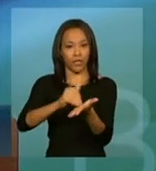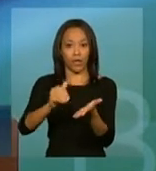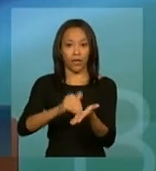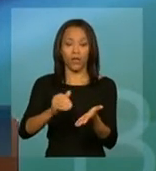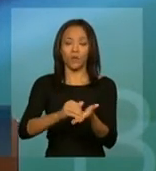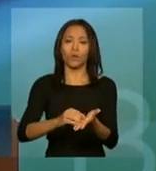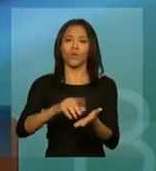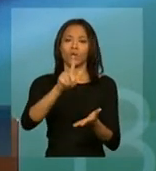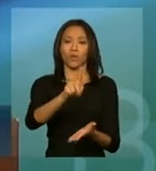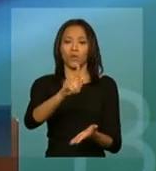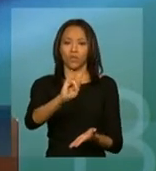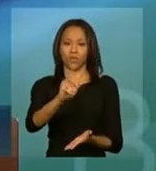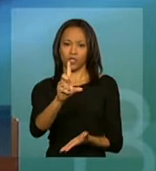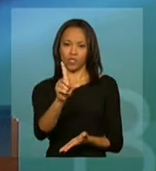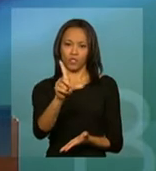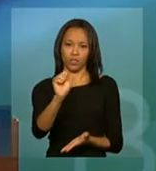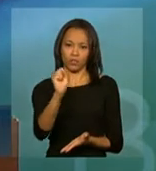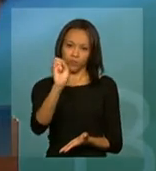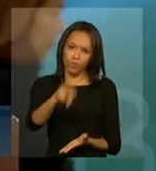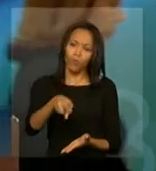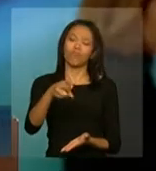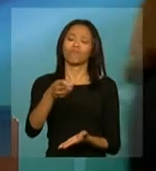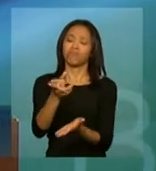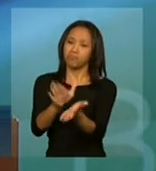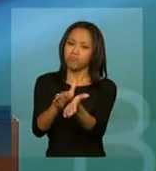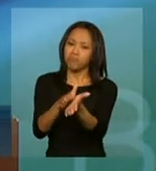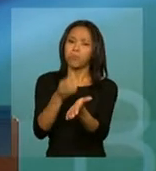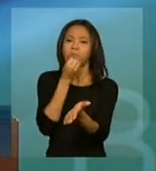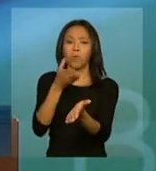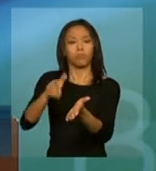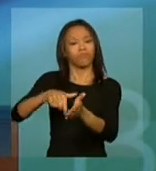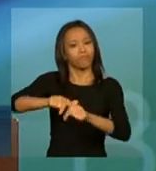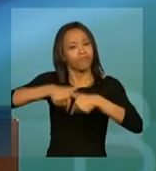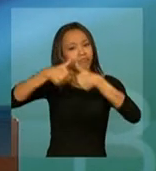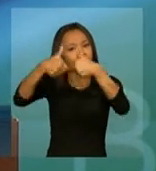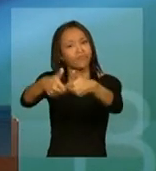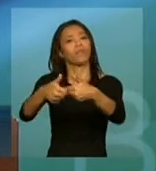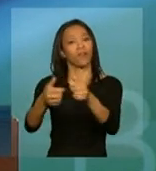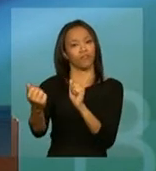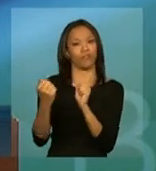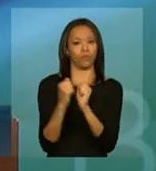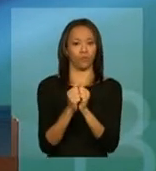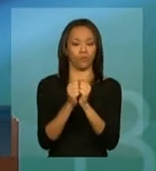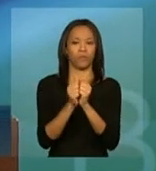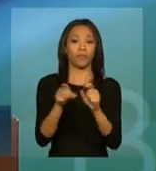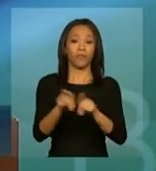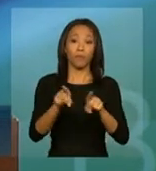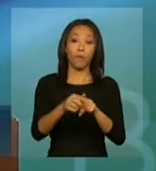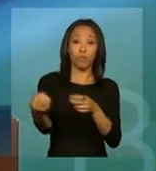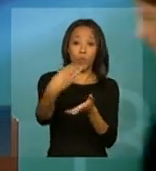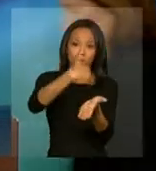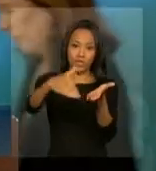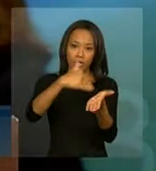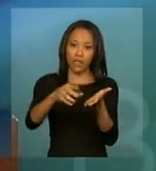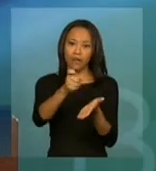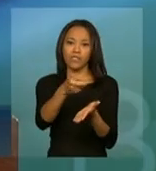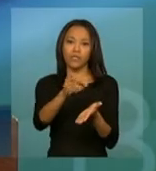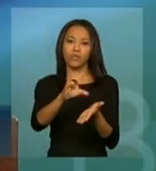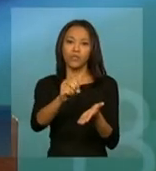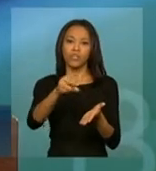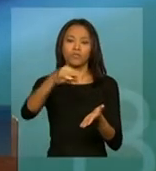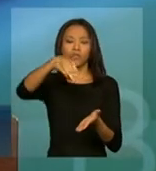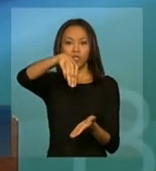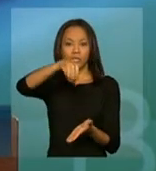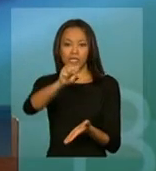Bittencourt, parabenizá-lo pelo trabalho, continuará com a gente aí esse próximo período. Saudar o novo secretário executivo, Valdir